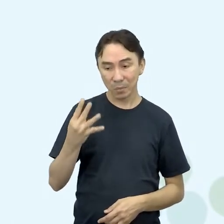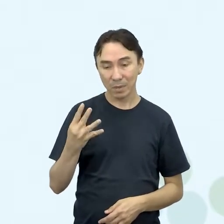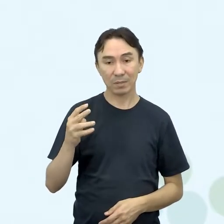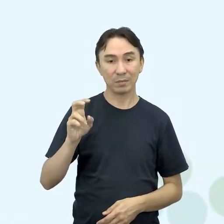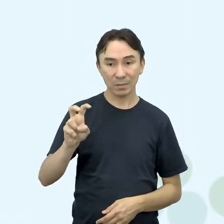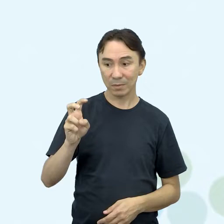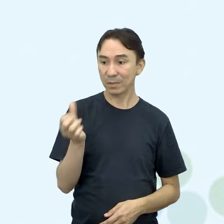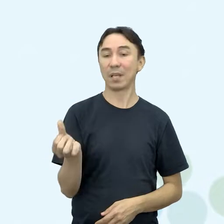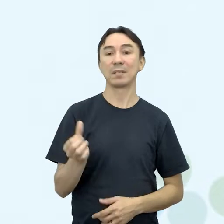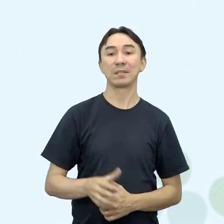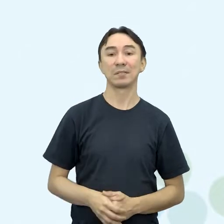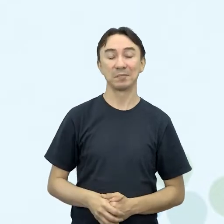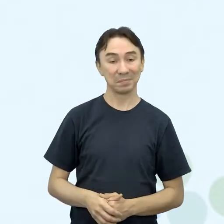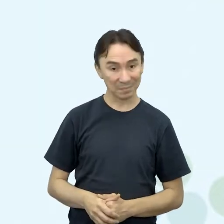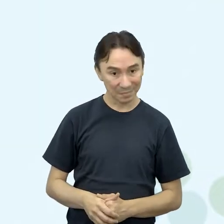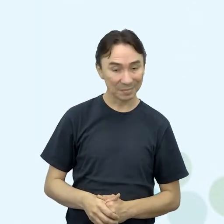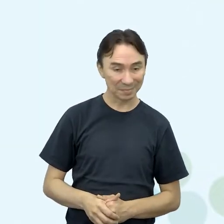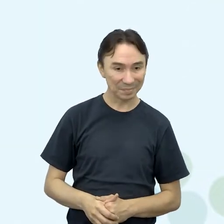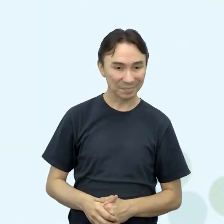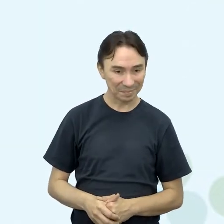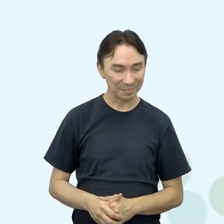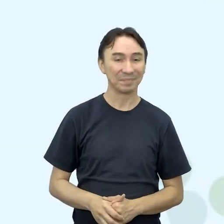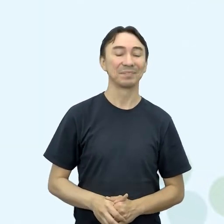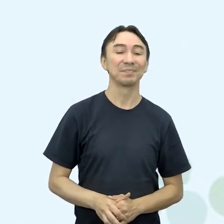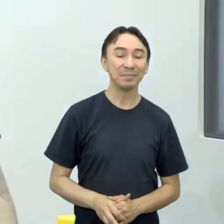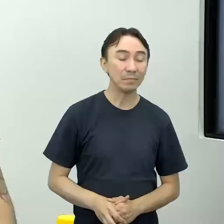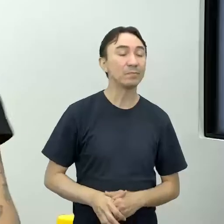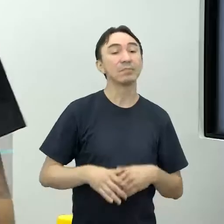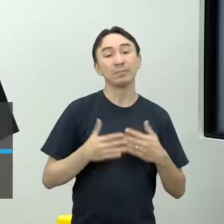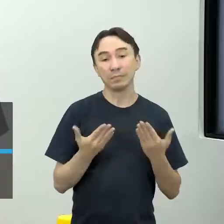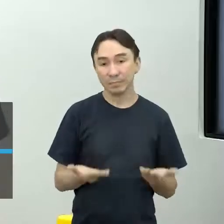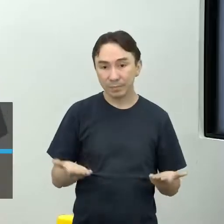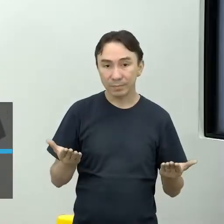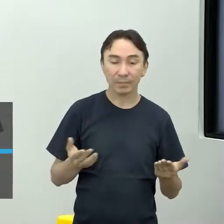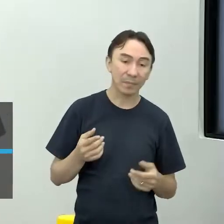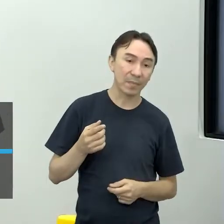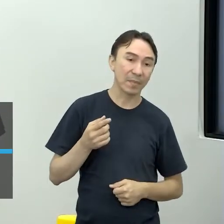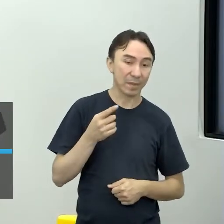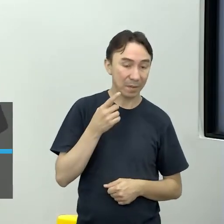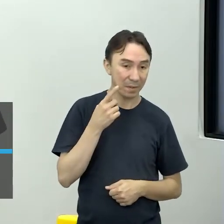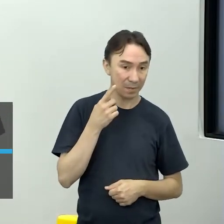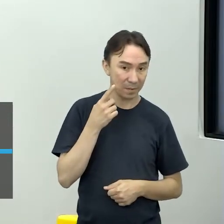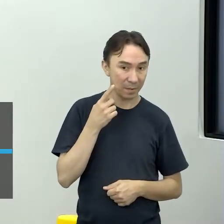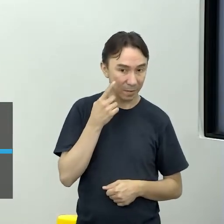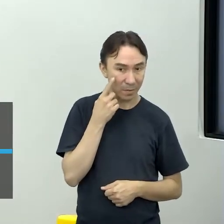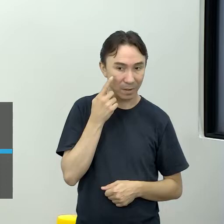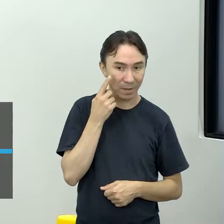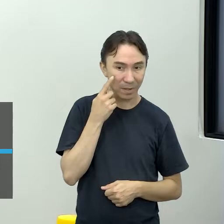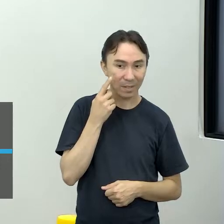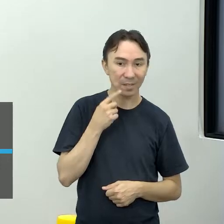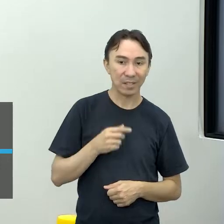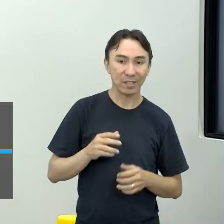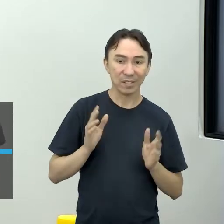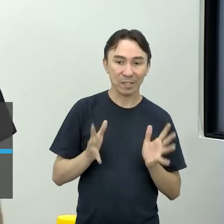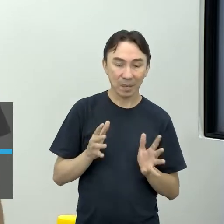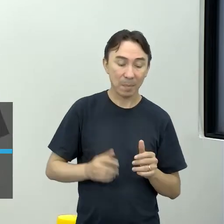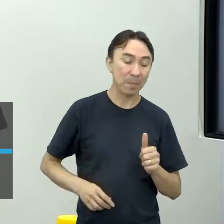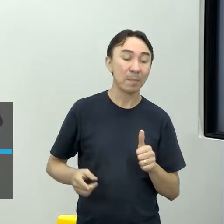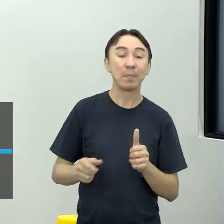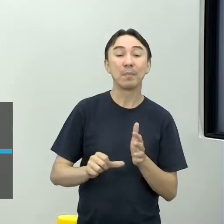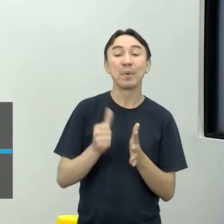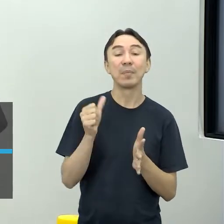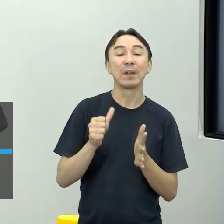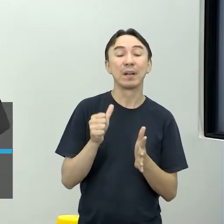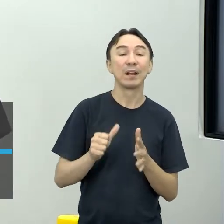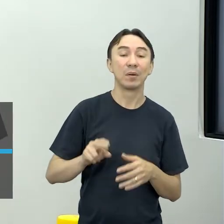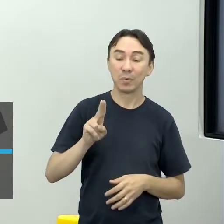Show! Bom, vamos falar então do que a gente vai começar a ver já, que é a primeira unidade curricular, que é